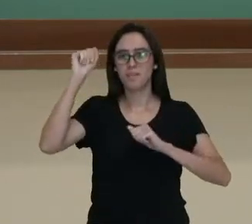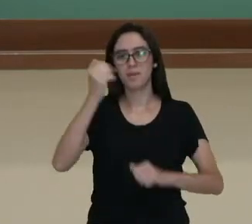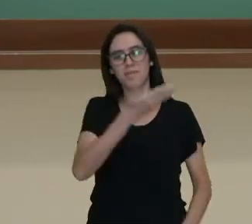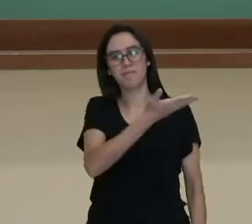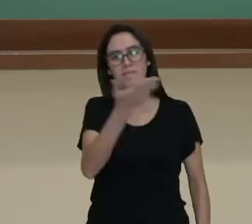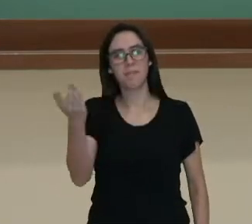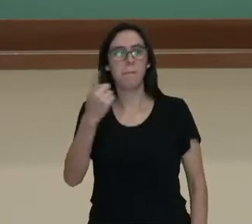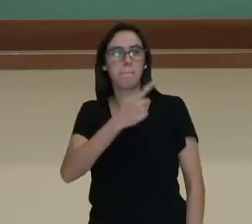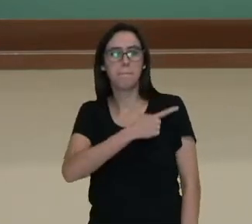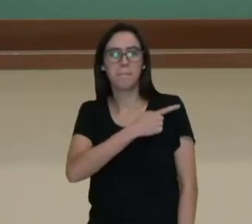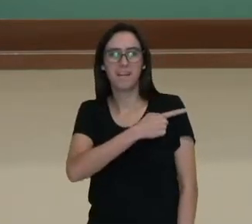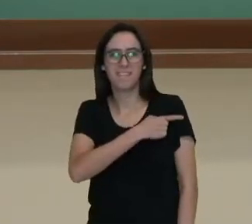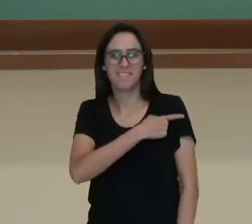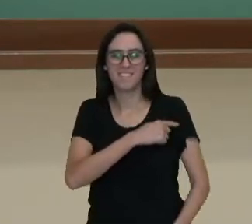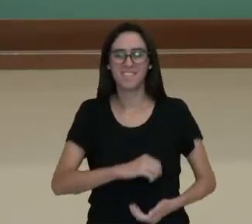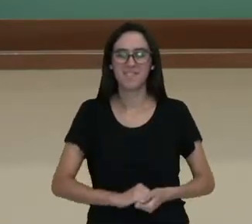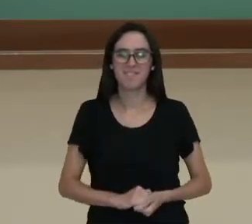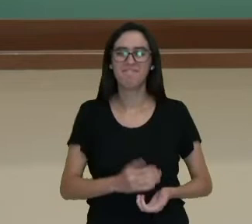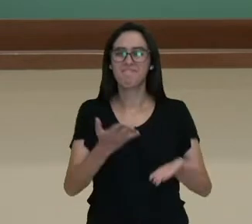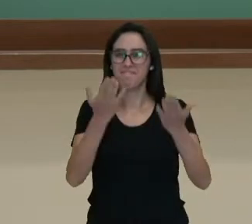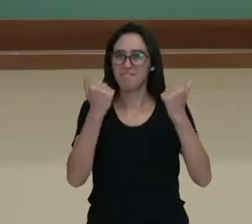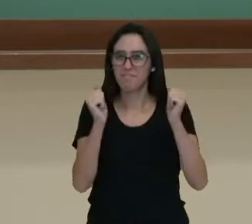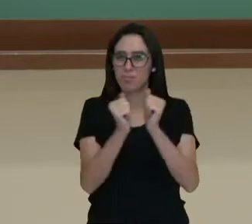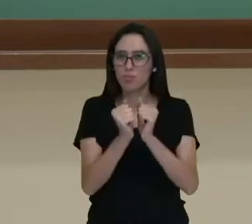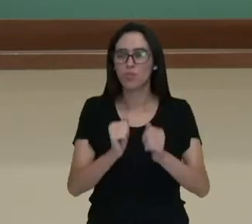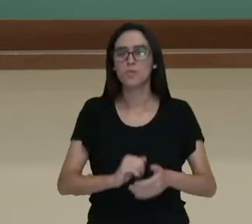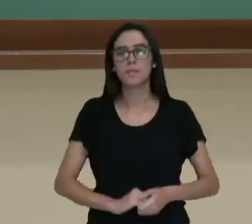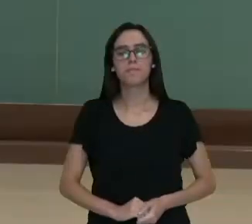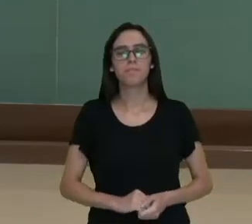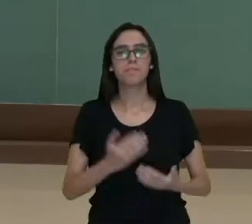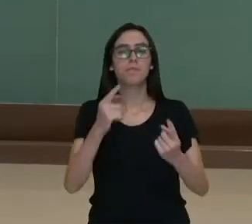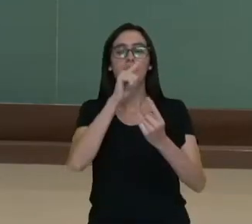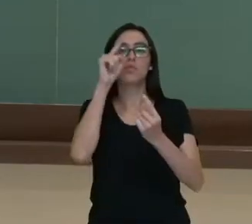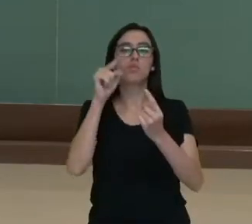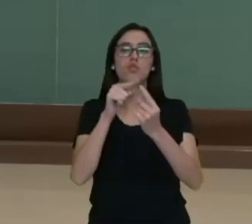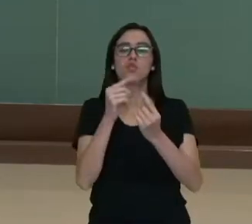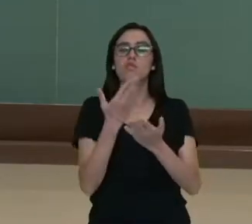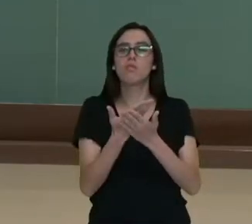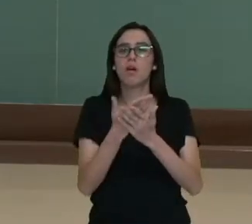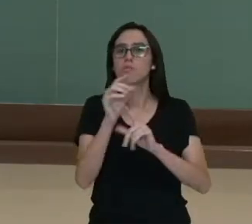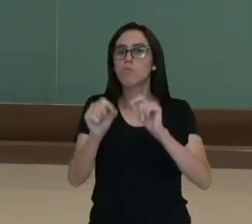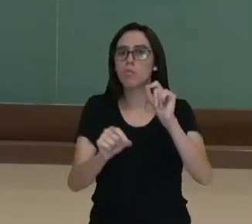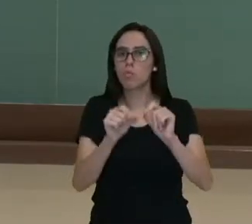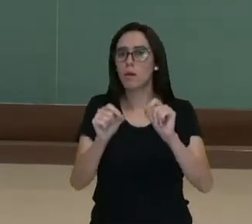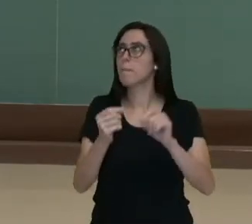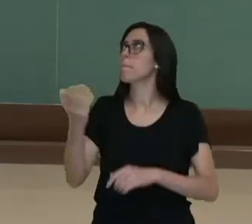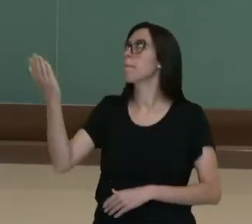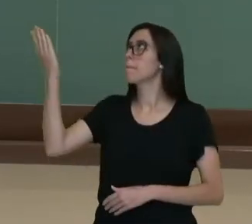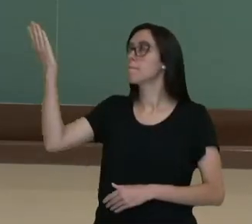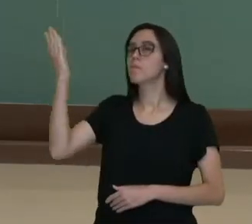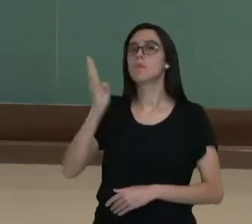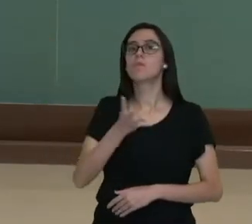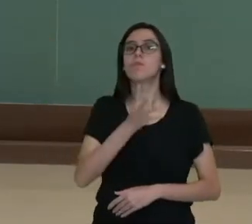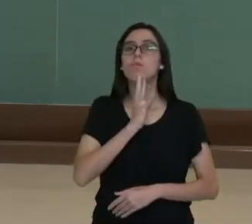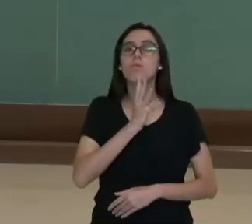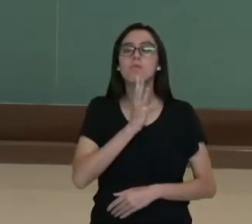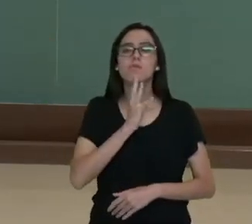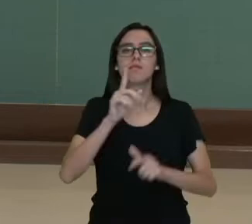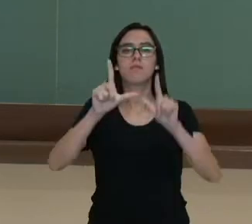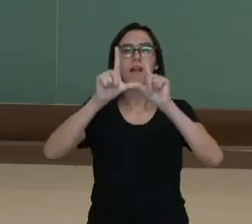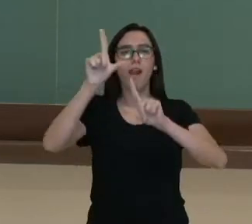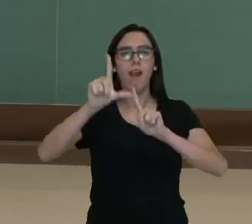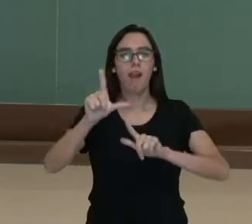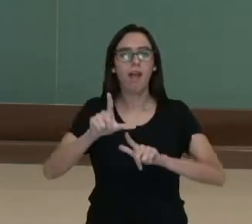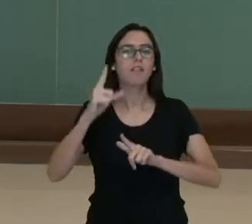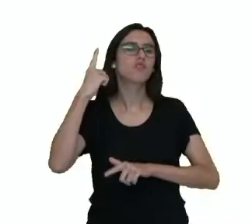primeira série do ensino médio. Venham comigo. Os objetivos: conhecer as letras e os sons do alfabeto